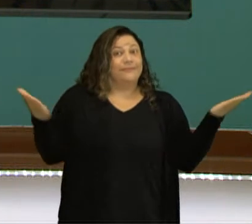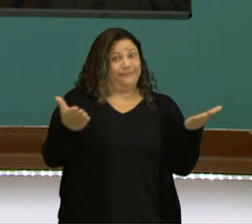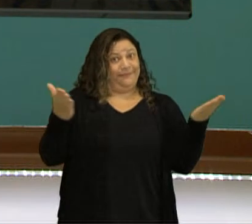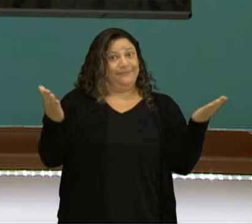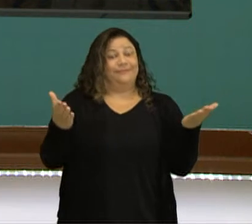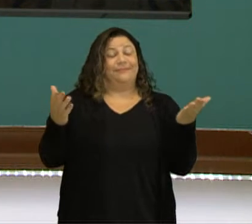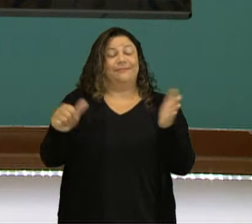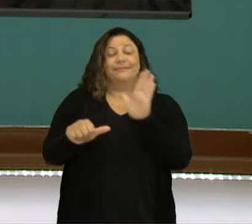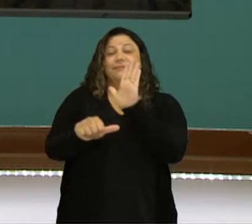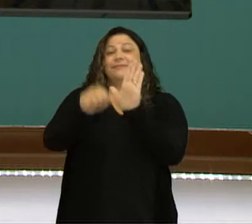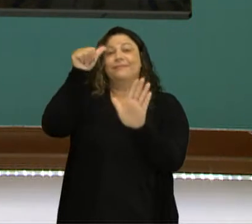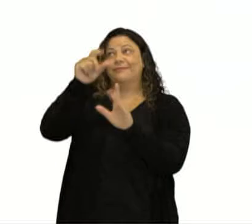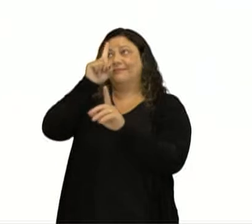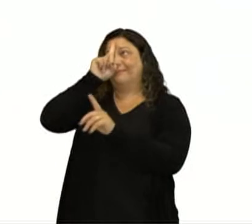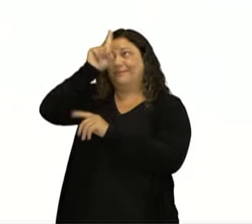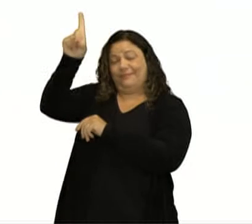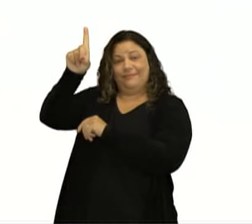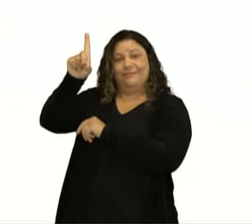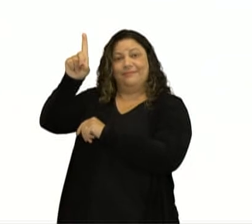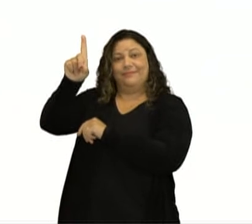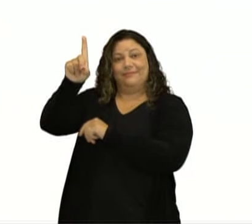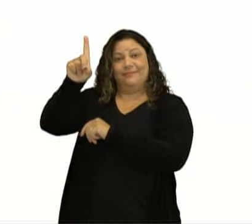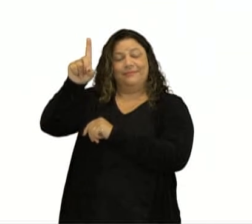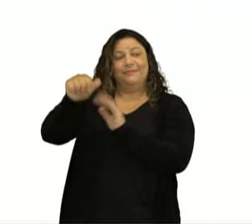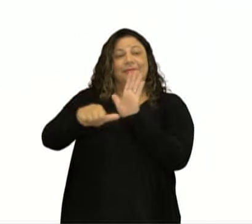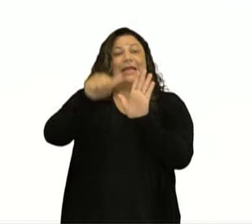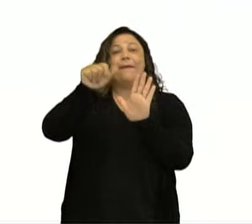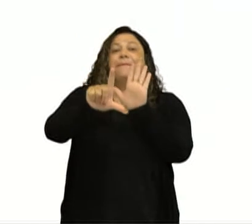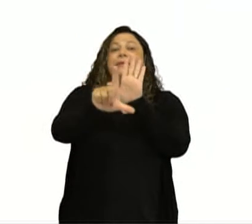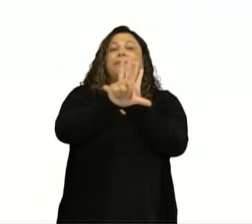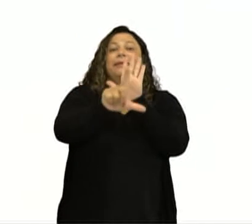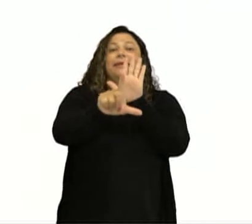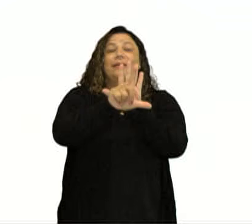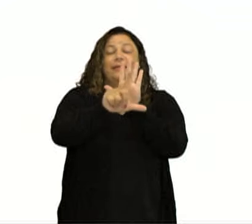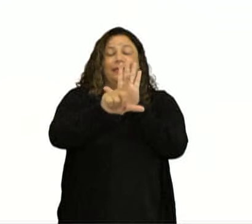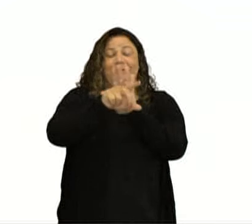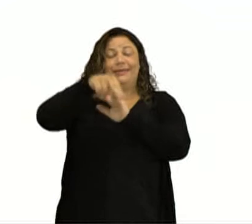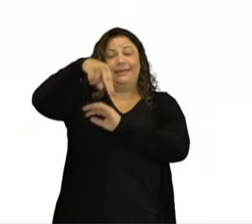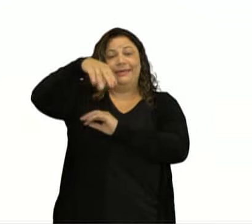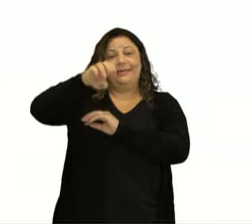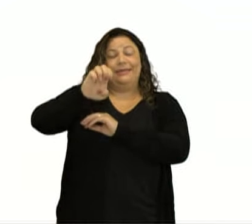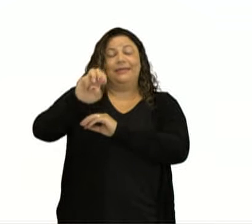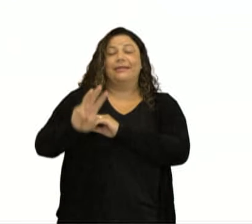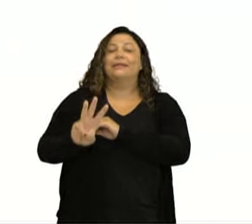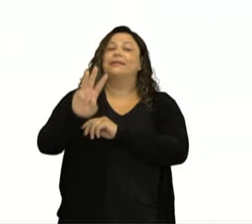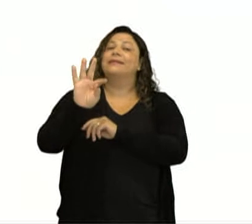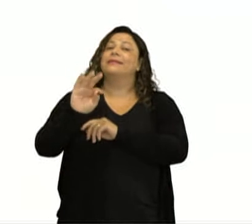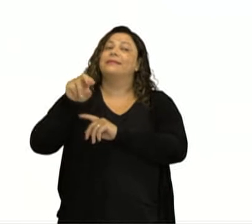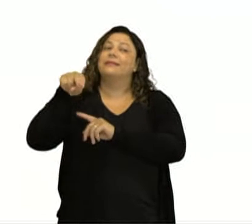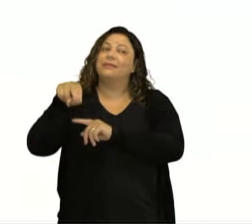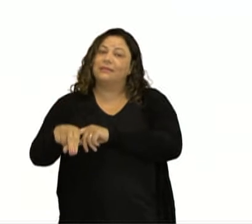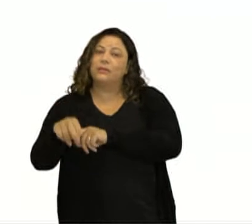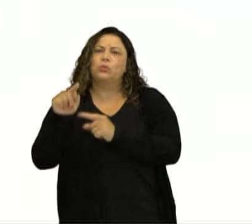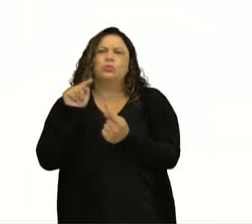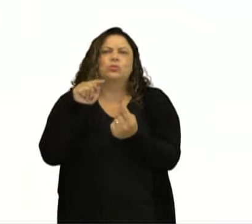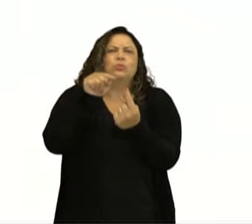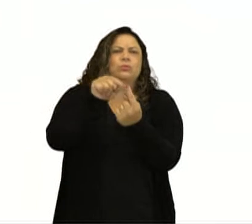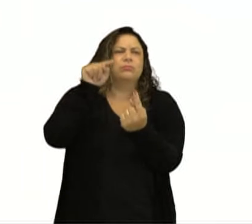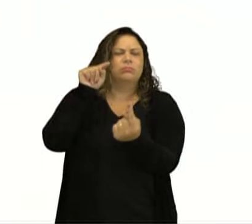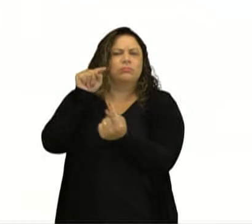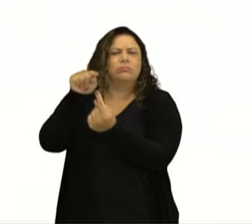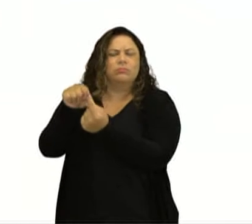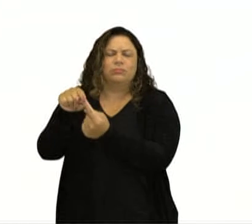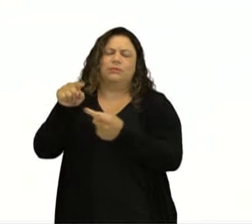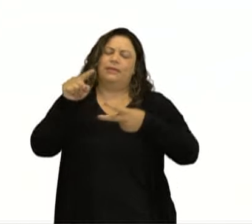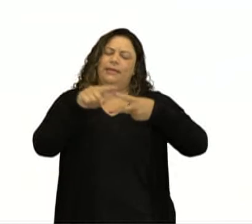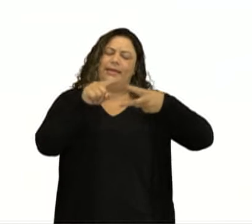tem a primeira ideia, certo? A primeira lei de Newton e a segunda lei de Newton, elas valem para quaisquer referencial, sejam eles inerciais